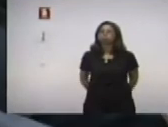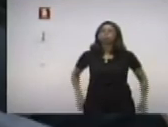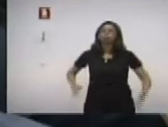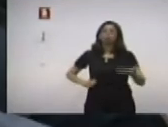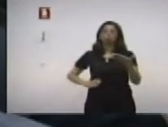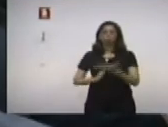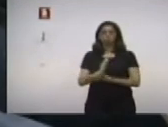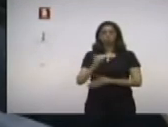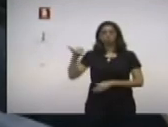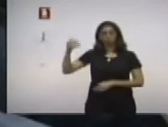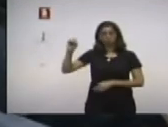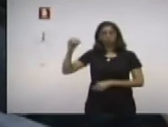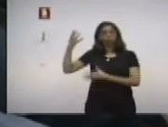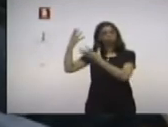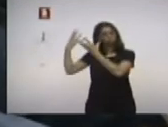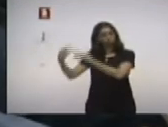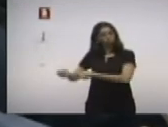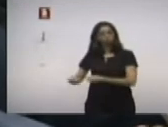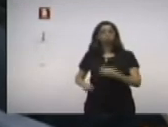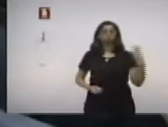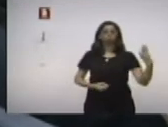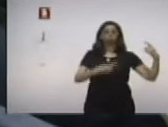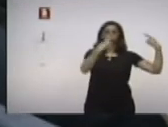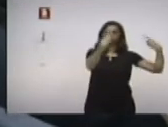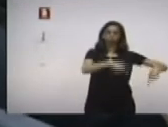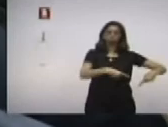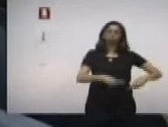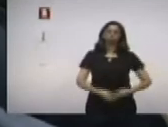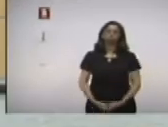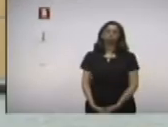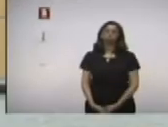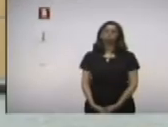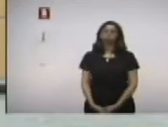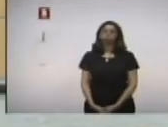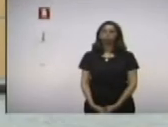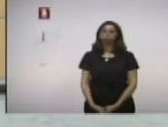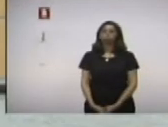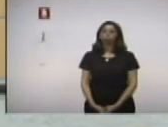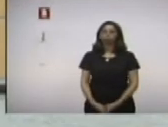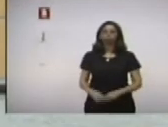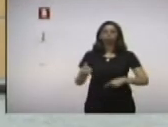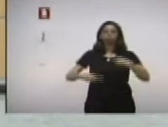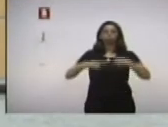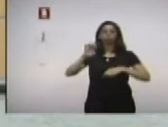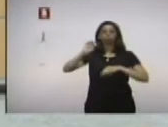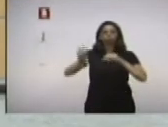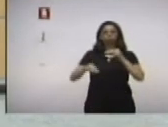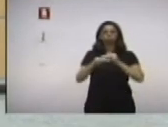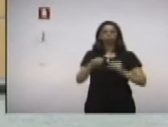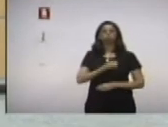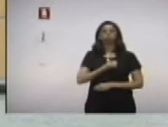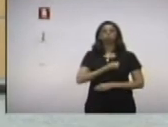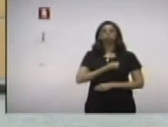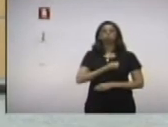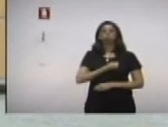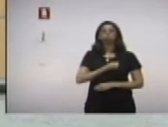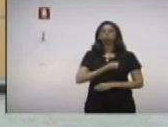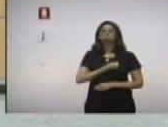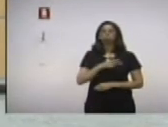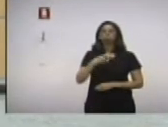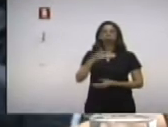aprovado 10 votos favoráveis com quatro votos contrários coloca em discussão a emenda aditiva nº 1